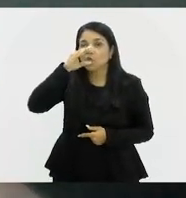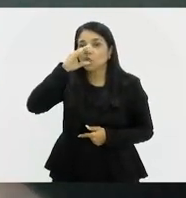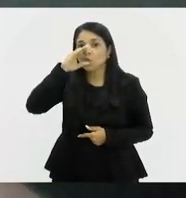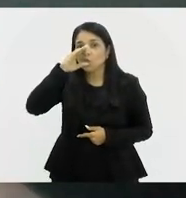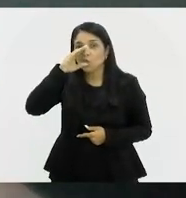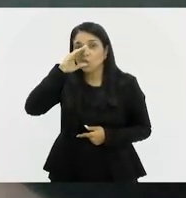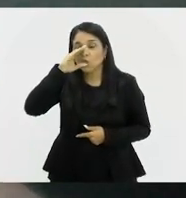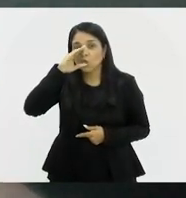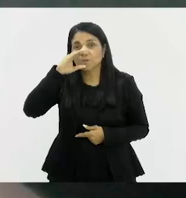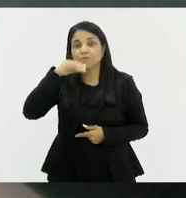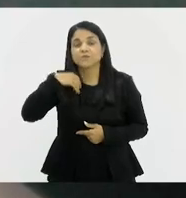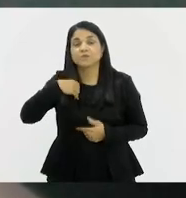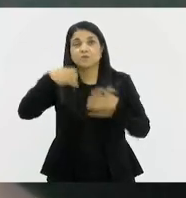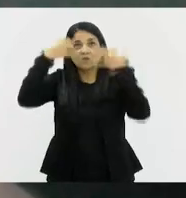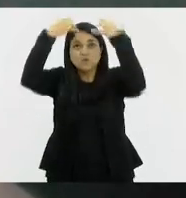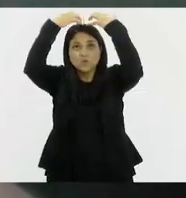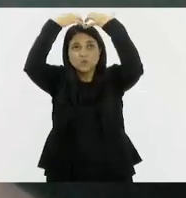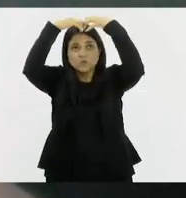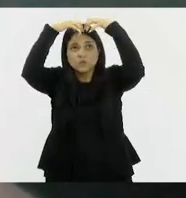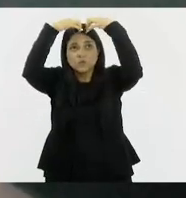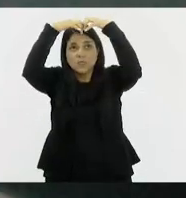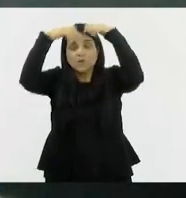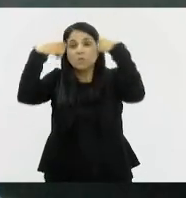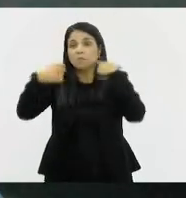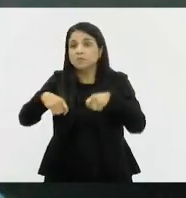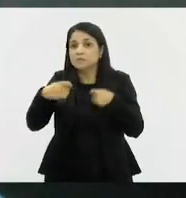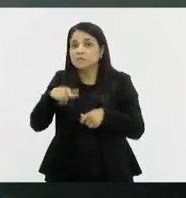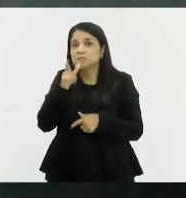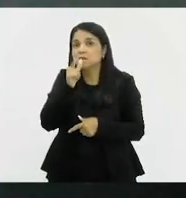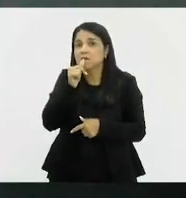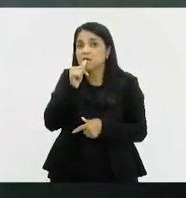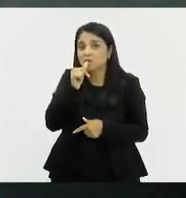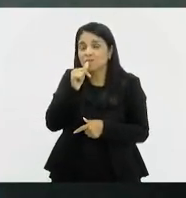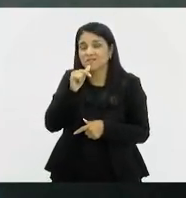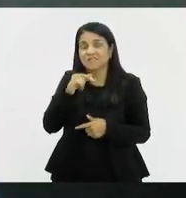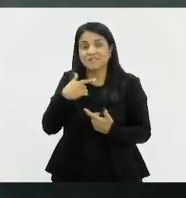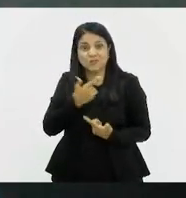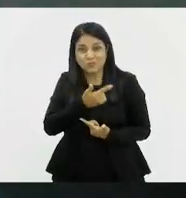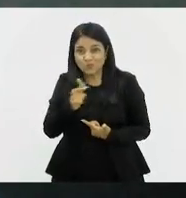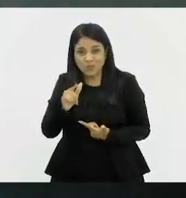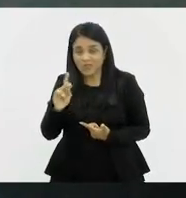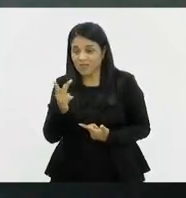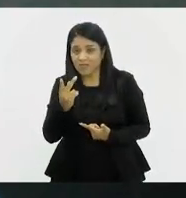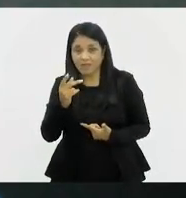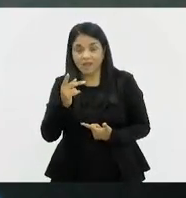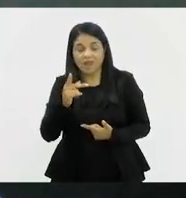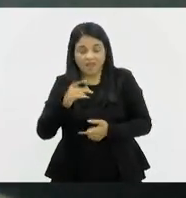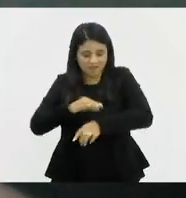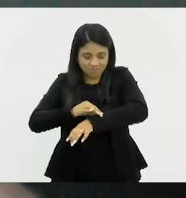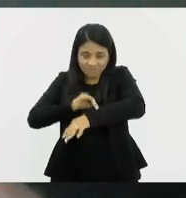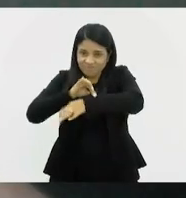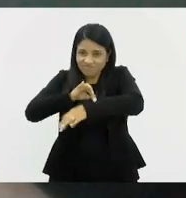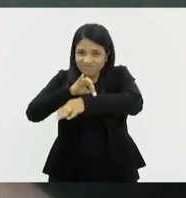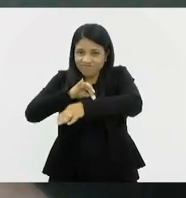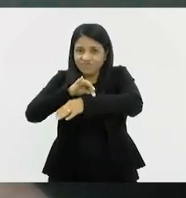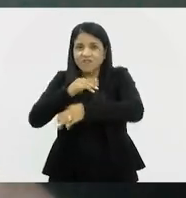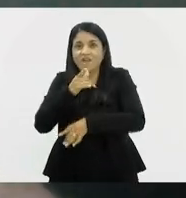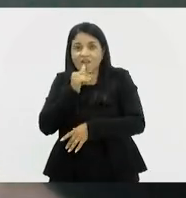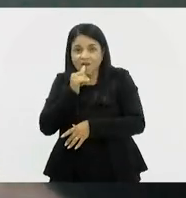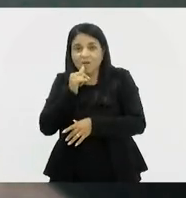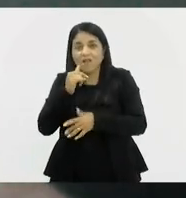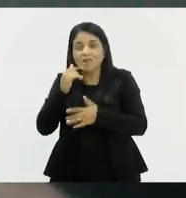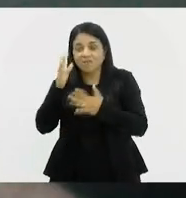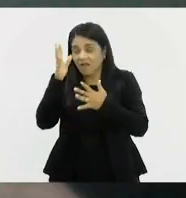o nosso cérebro precisa. Uma pessoa desidratada tem lentificação no seu raciocínio. Próximo.